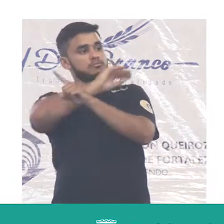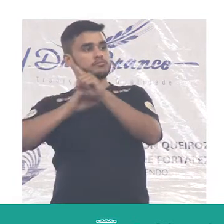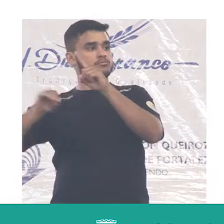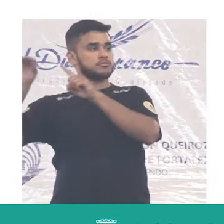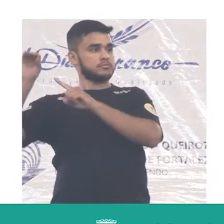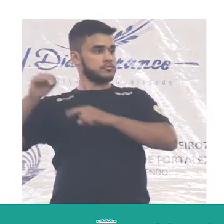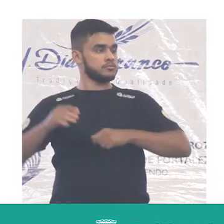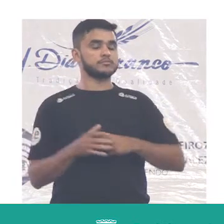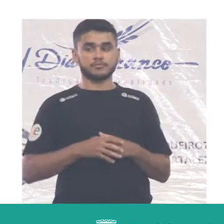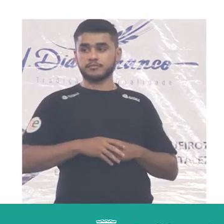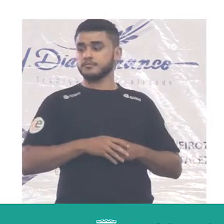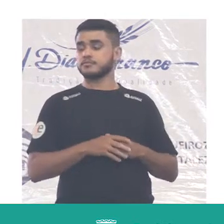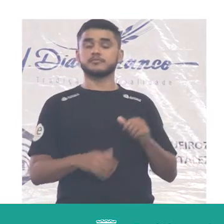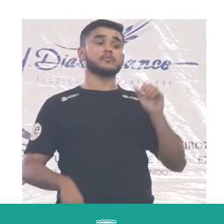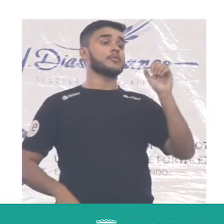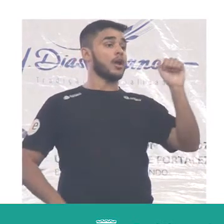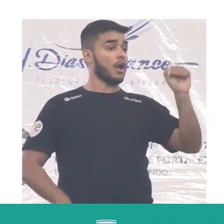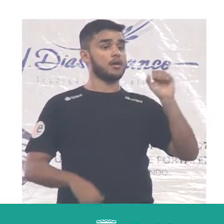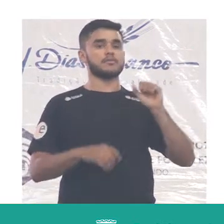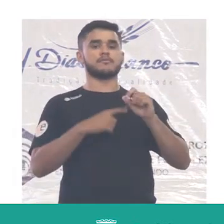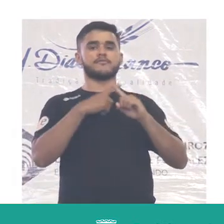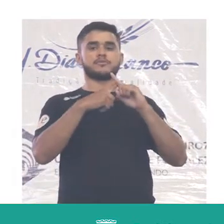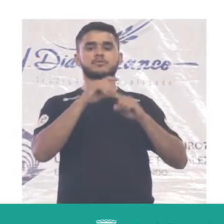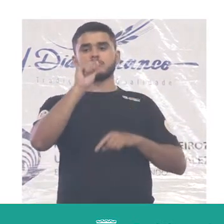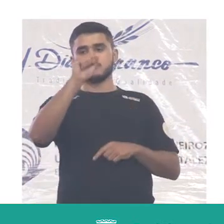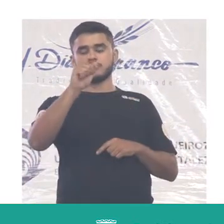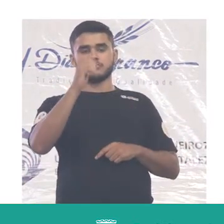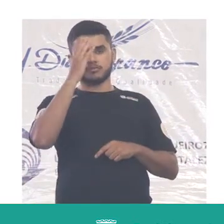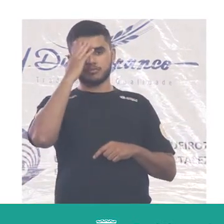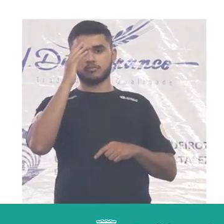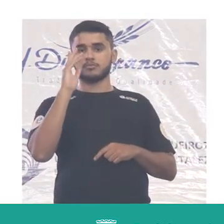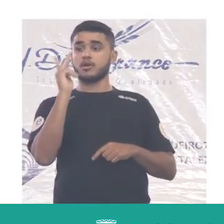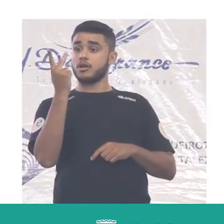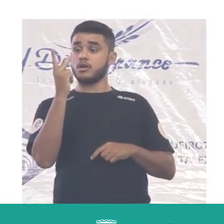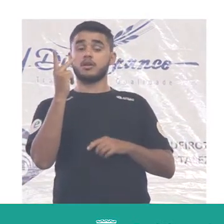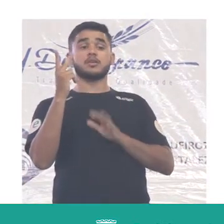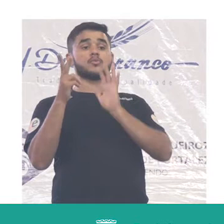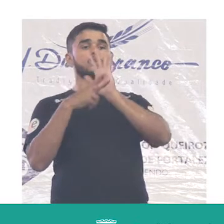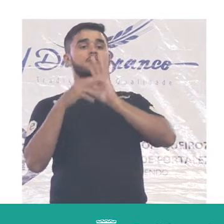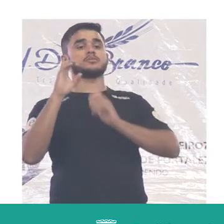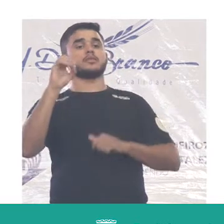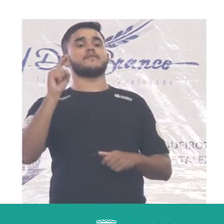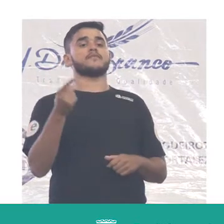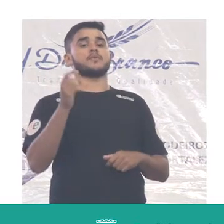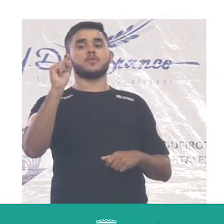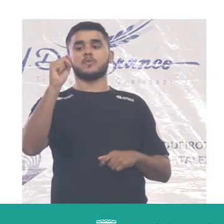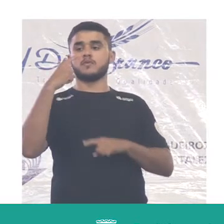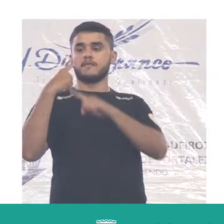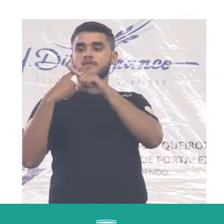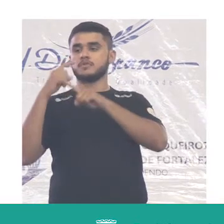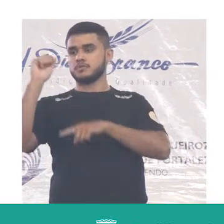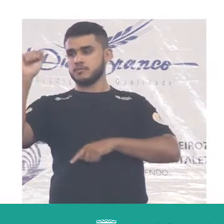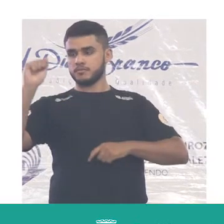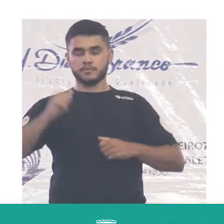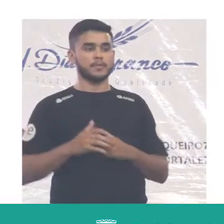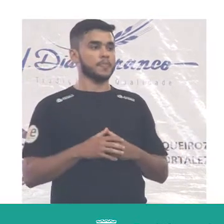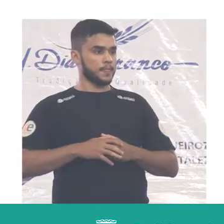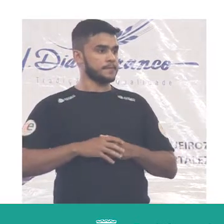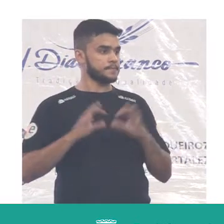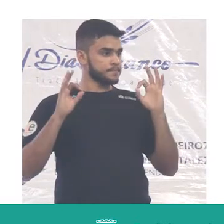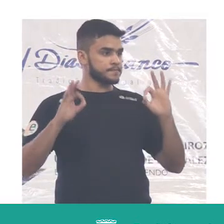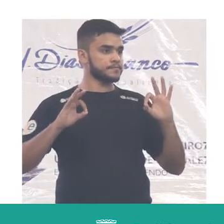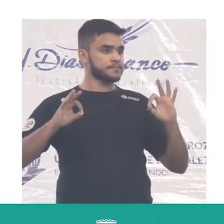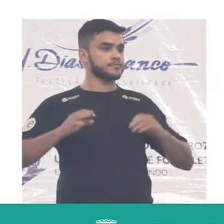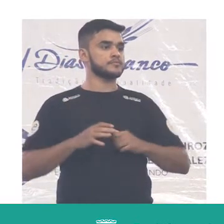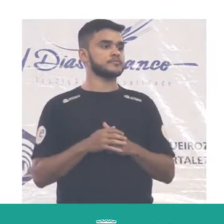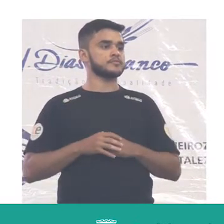A, aqui eu vou ter A, e na altura eu vou ter 0,8 vezes A. Eu já sei as 3 dimensões da